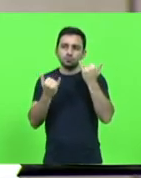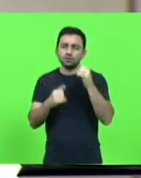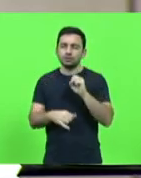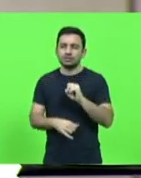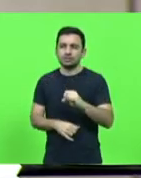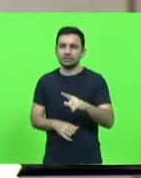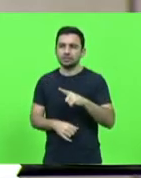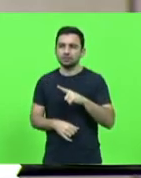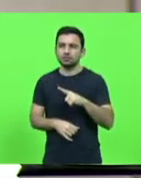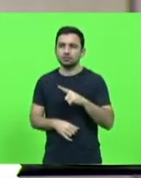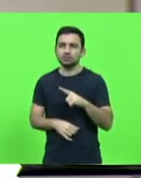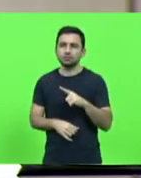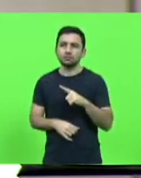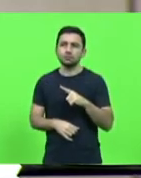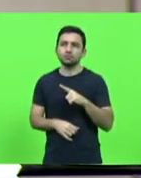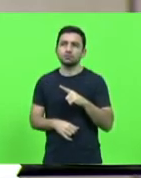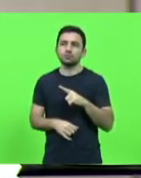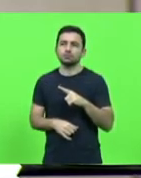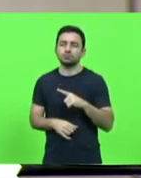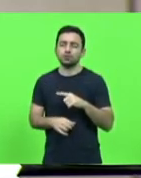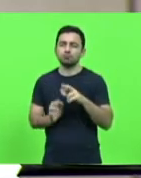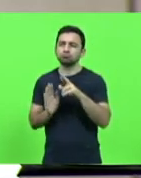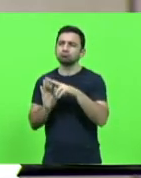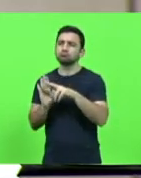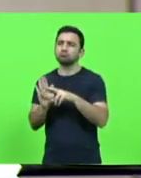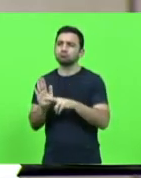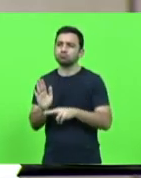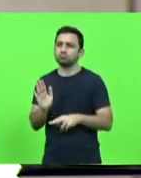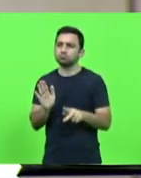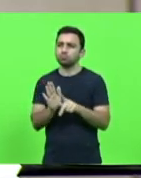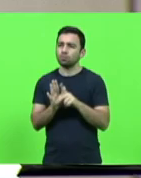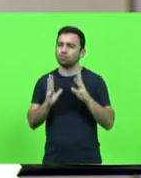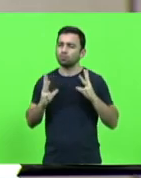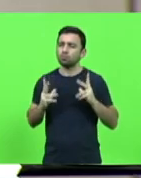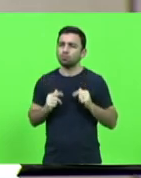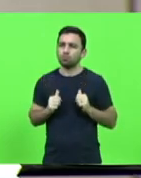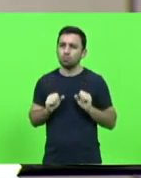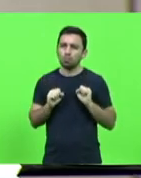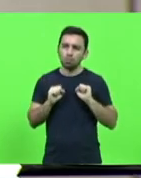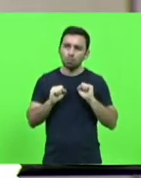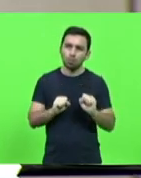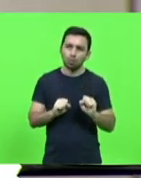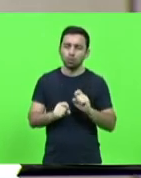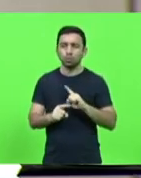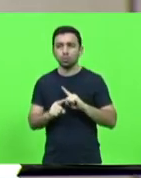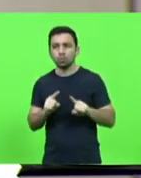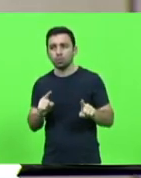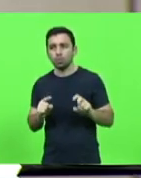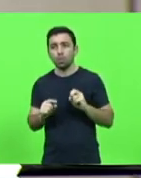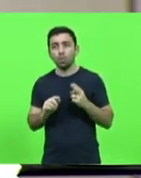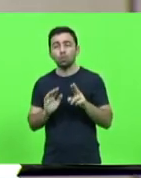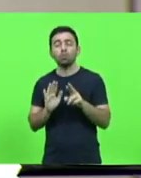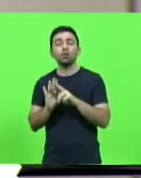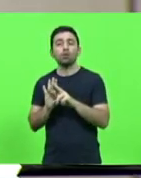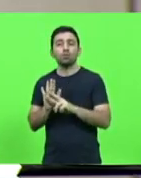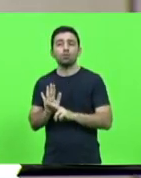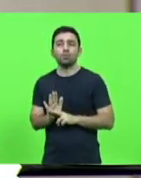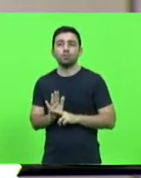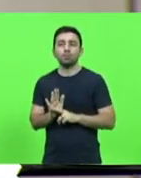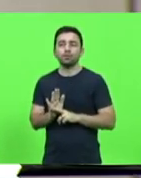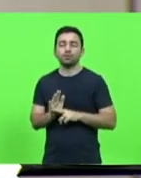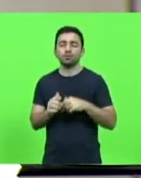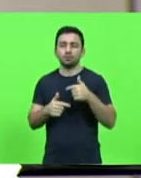existência de alguma regulamentação sanitária permitindo, proibindo ou normatizando as